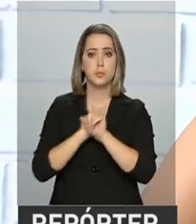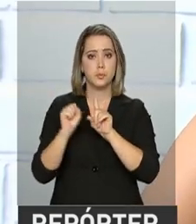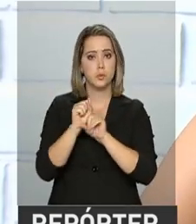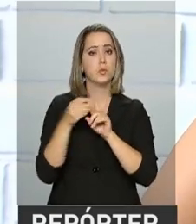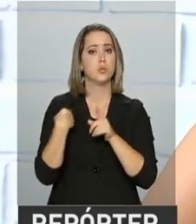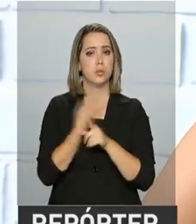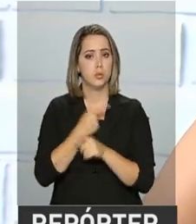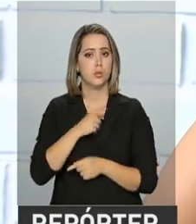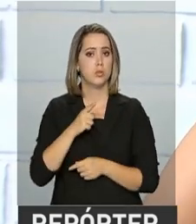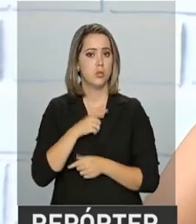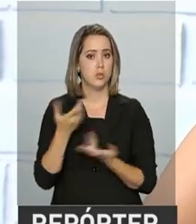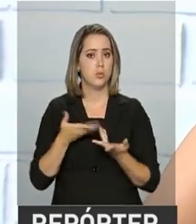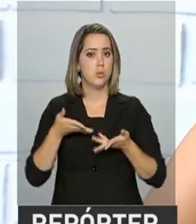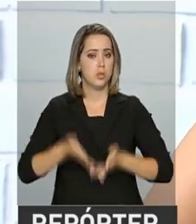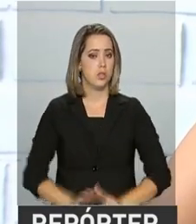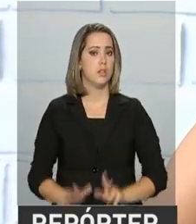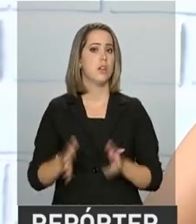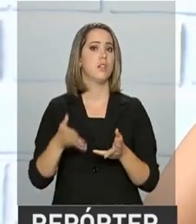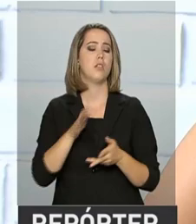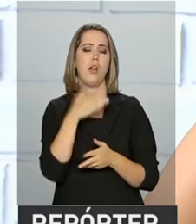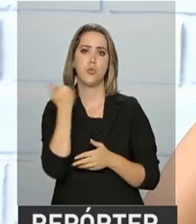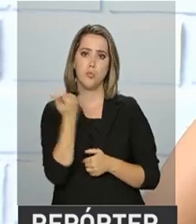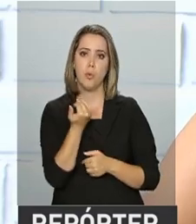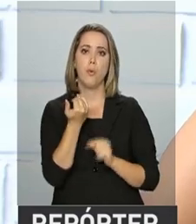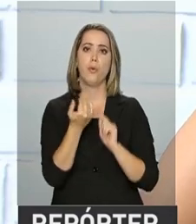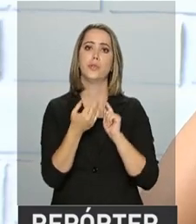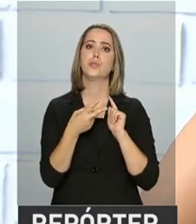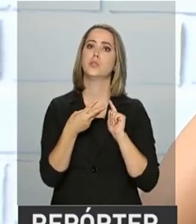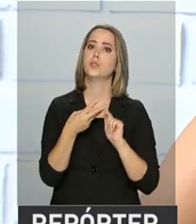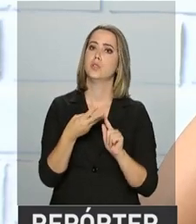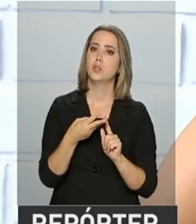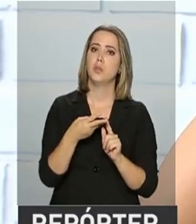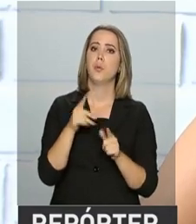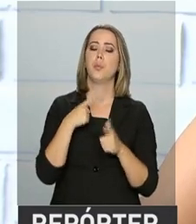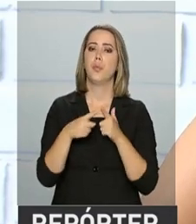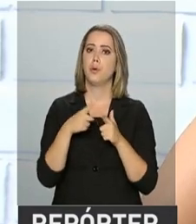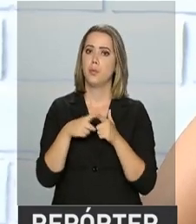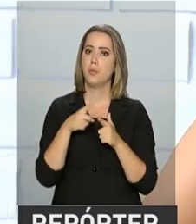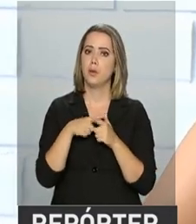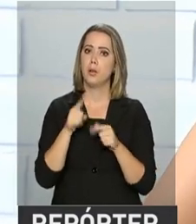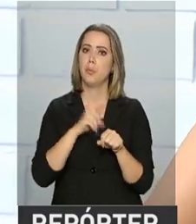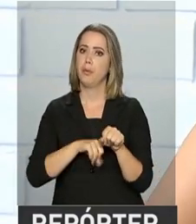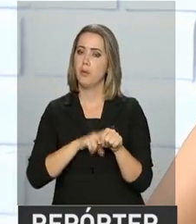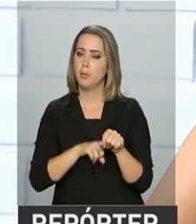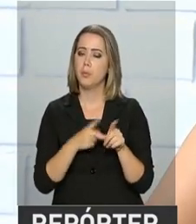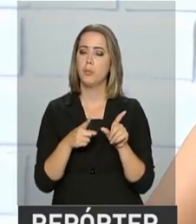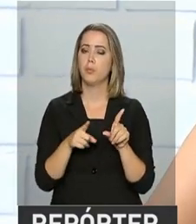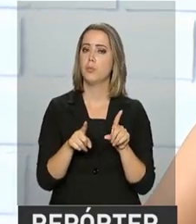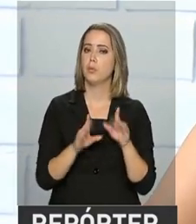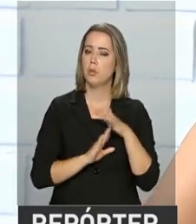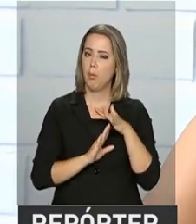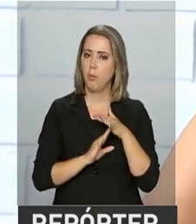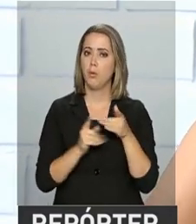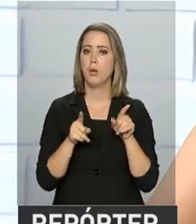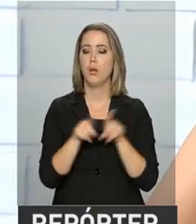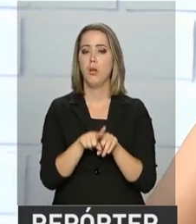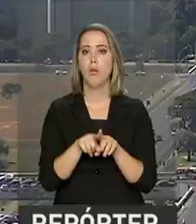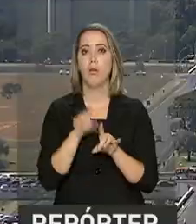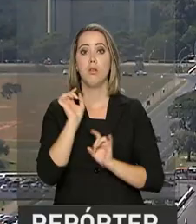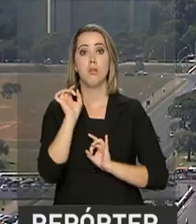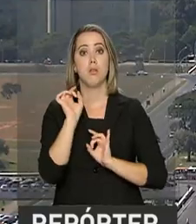atualmente é o auxílio natalidade auxílio por morte temos auxílio vulnerabilidade e